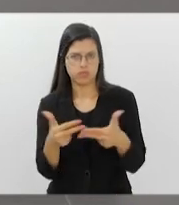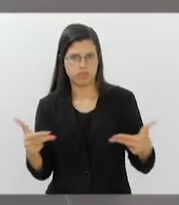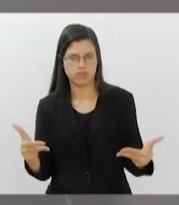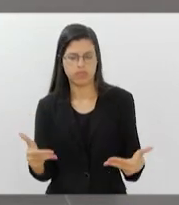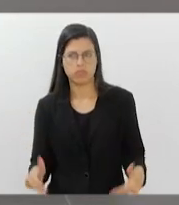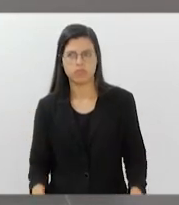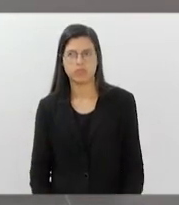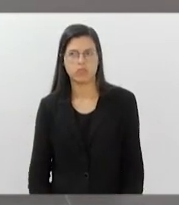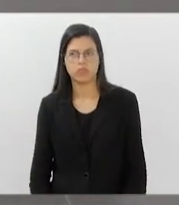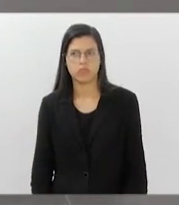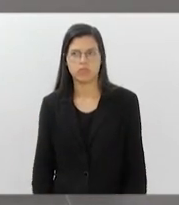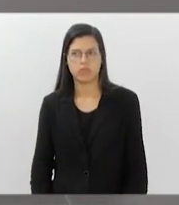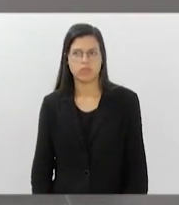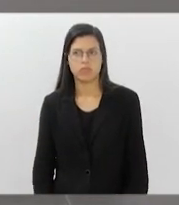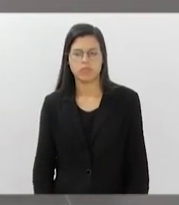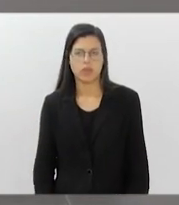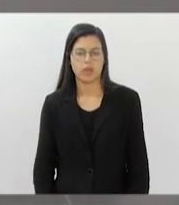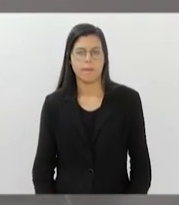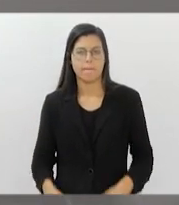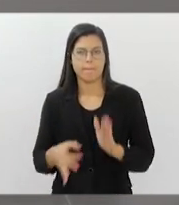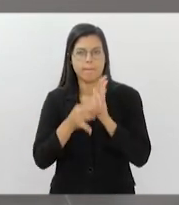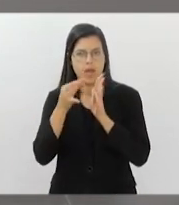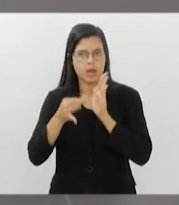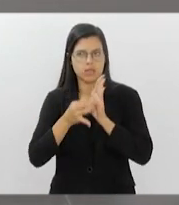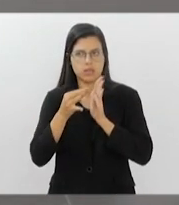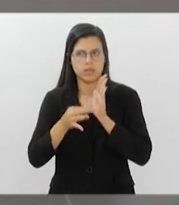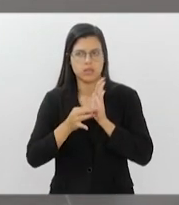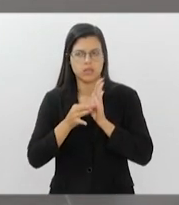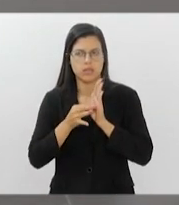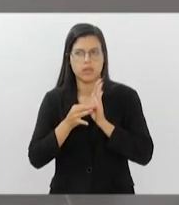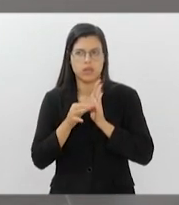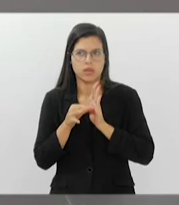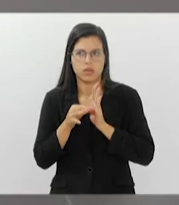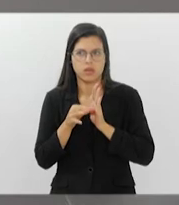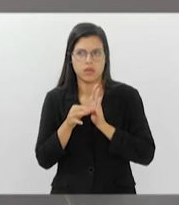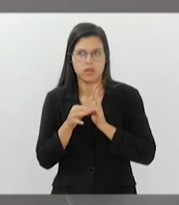providências. O parecer é pela